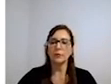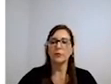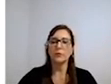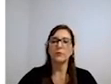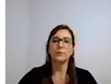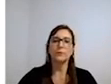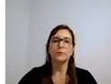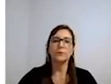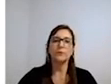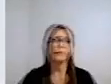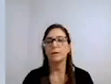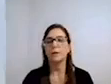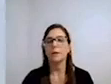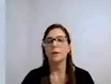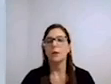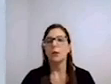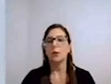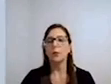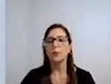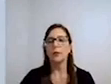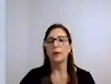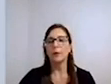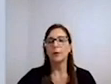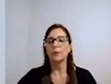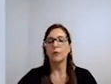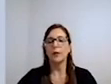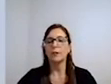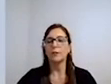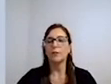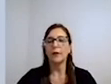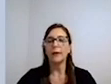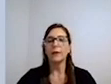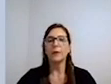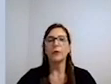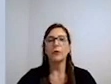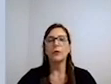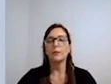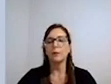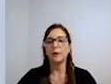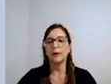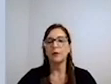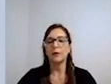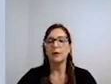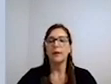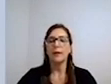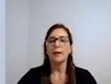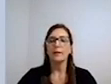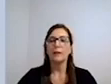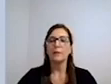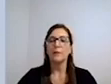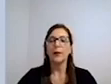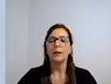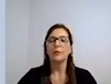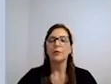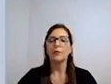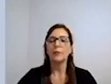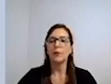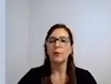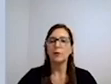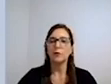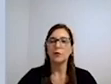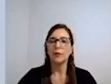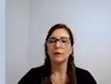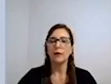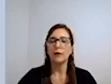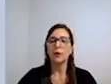neurônios. Como nós acabamos de falar, a medula espinal ela faz parte do sistema